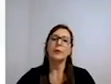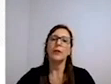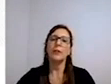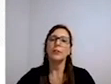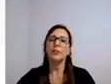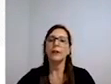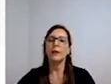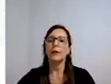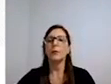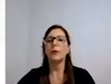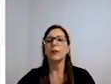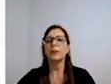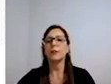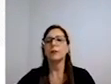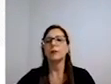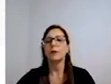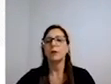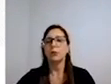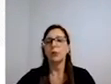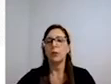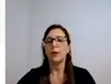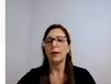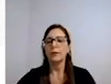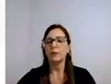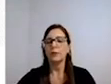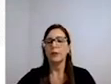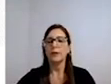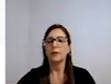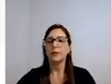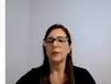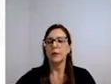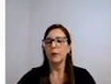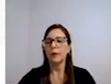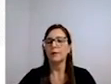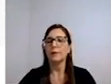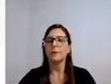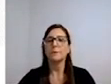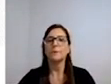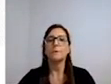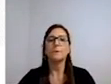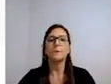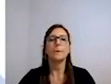né, a gente tem a hemiplegia, como em casos de derrames cerebrais.